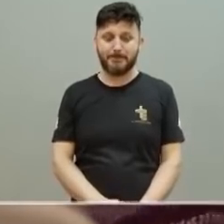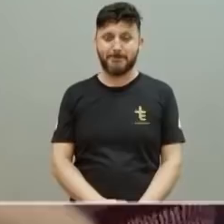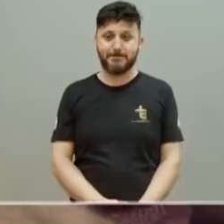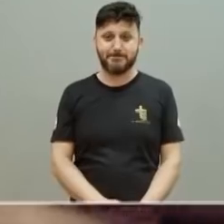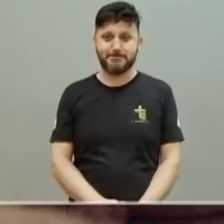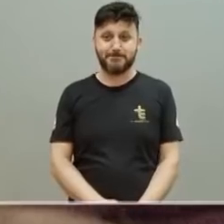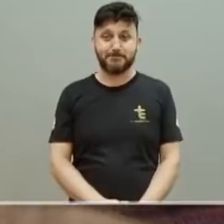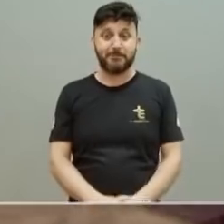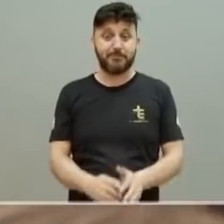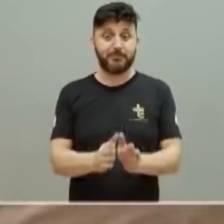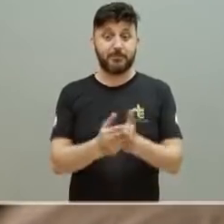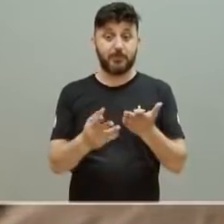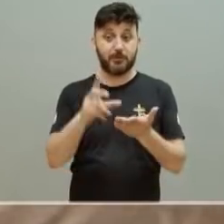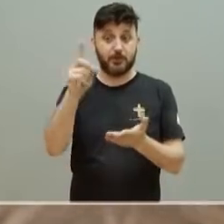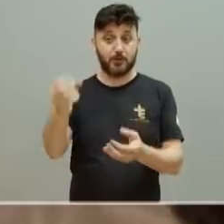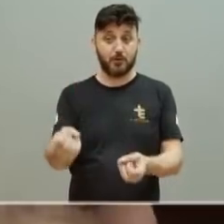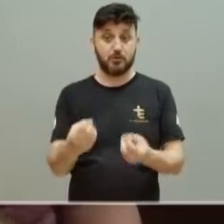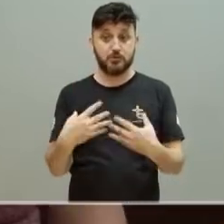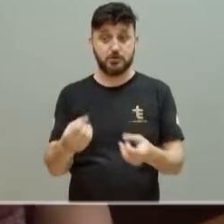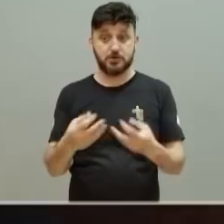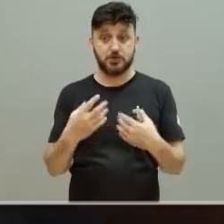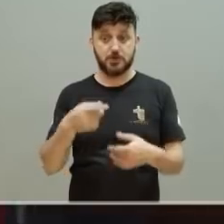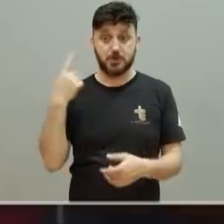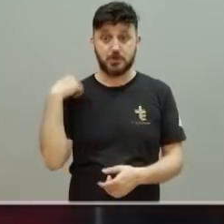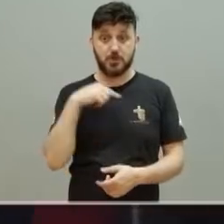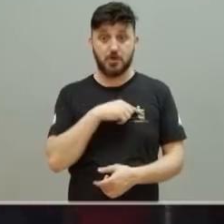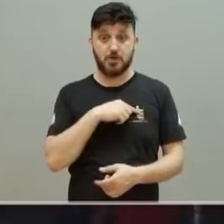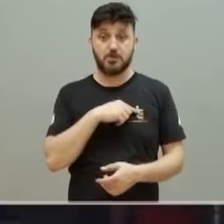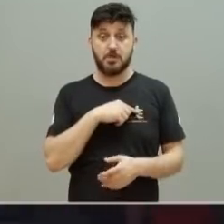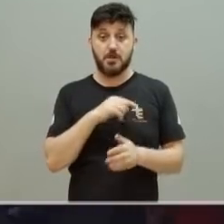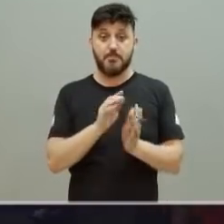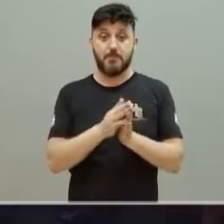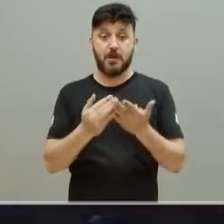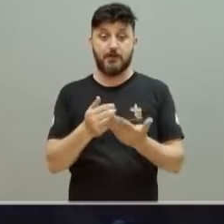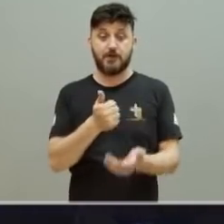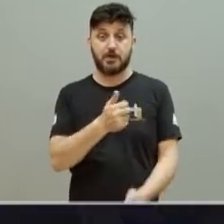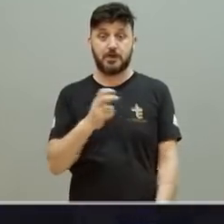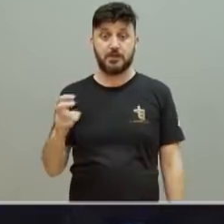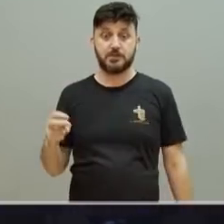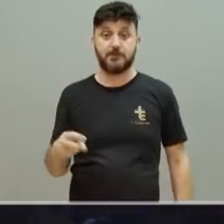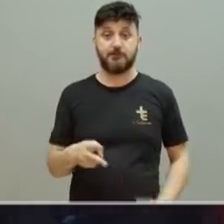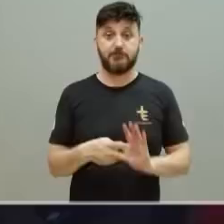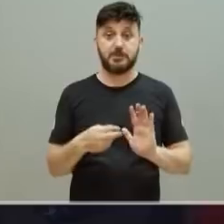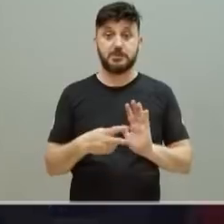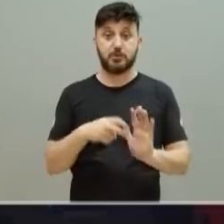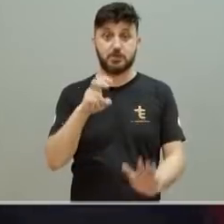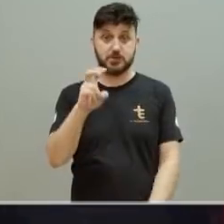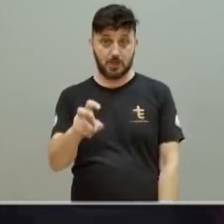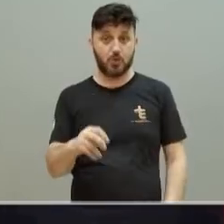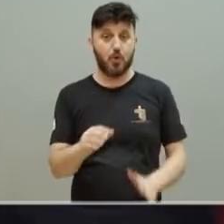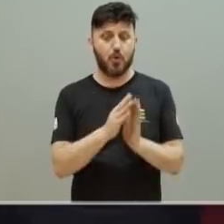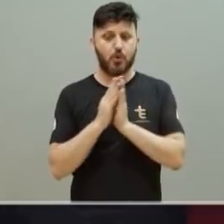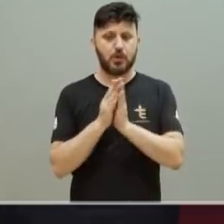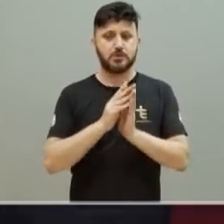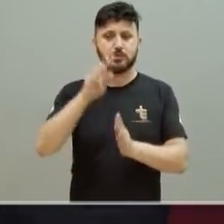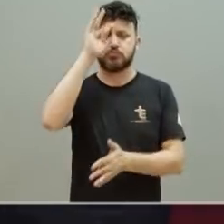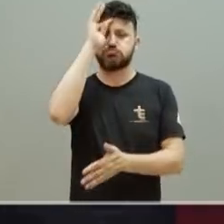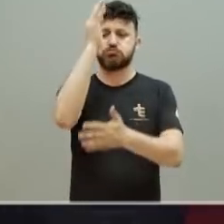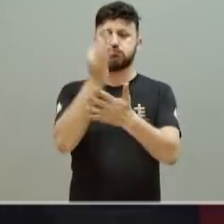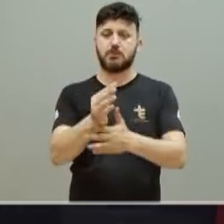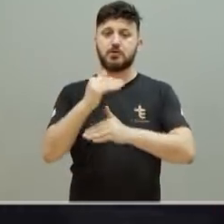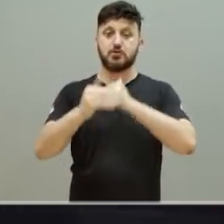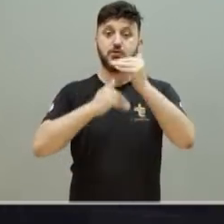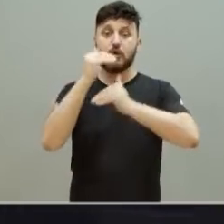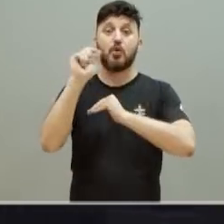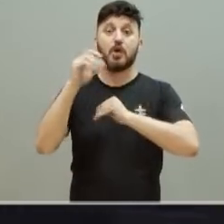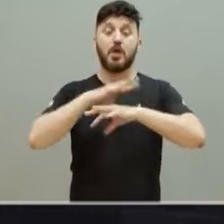A palavra de Deus vem dizer em Tiago capítulo 5, versículo 15, se não me engano, que a oração feita na fé gera